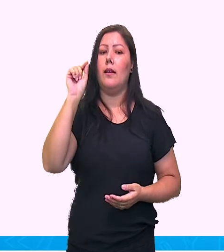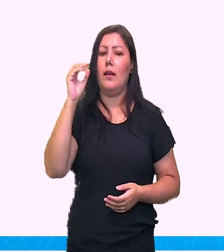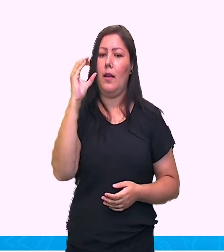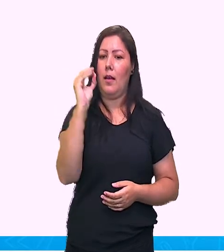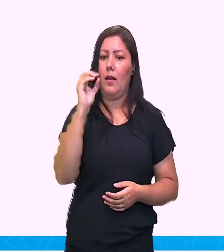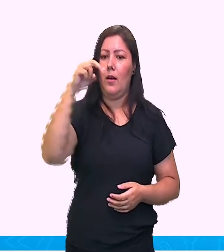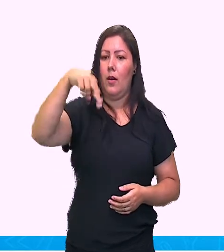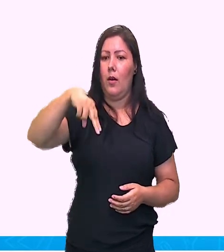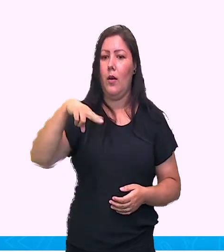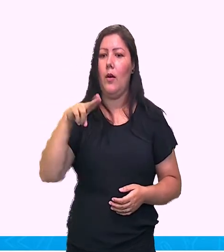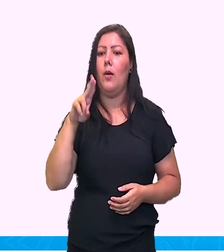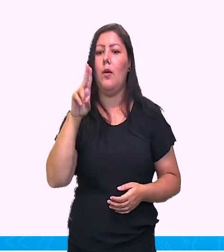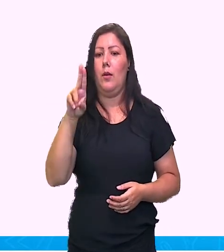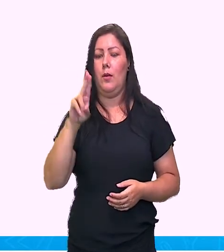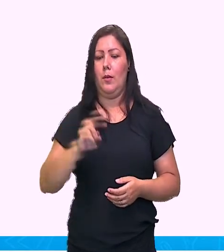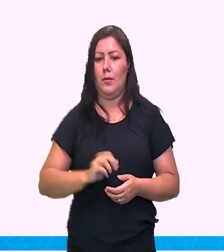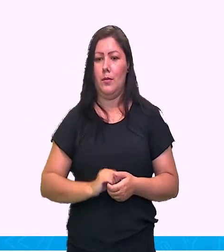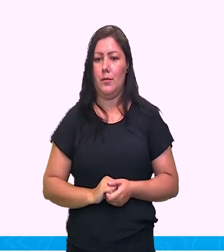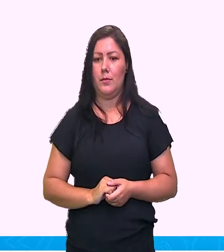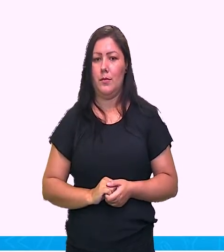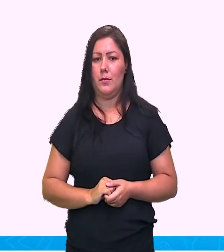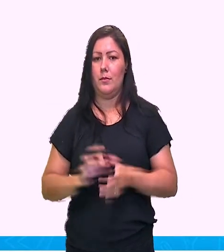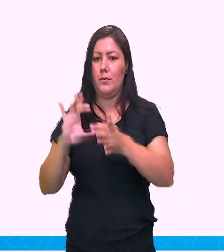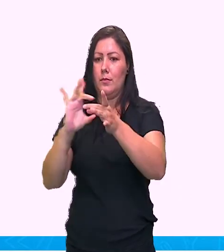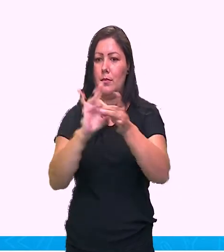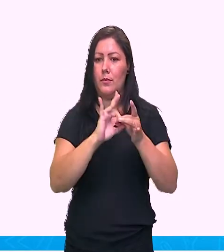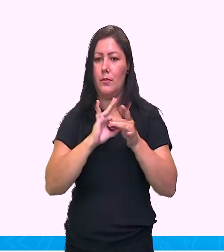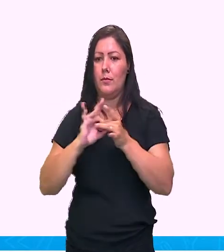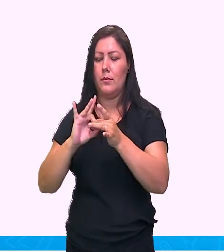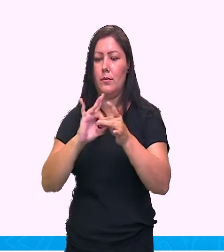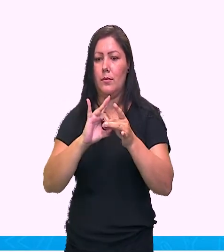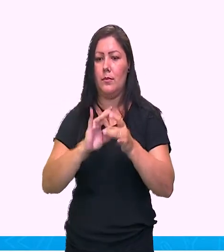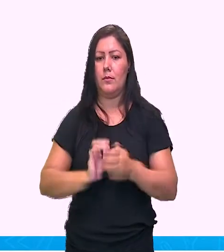Organização das Nações Unidas.